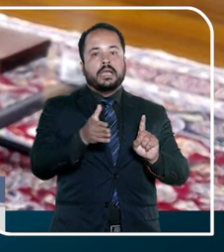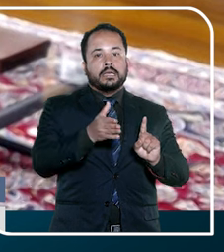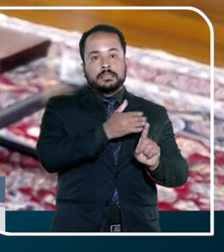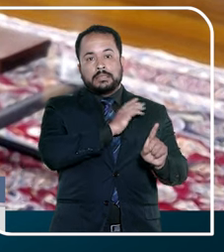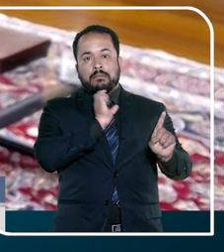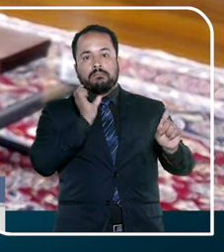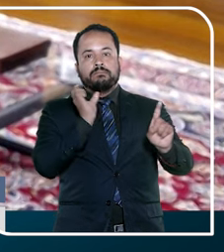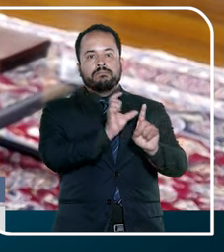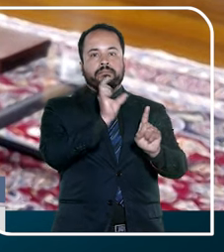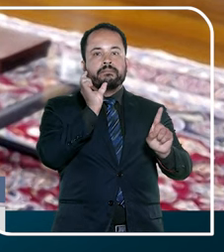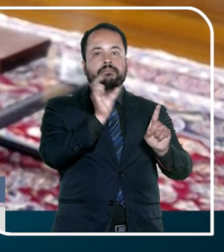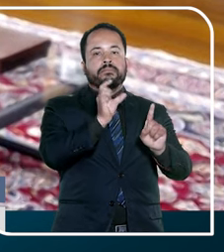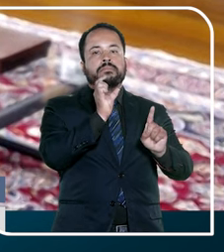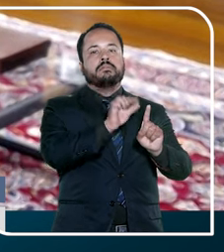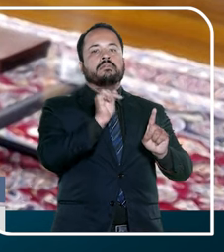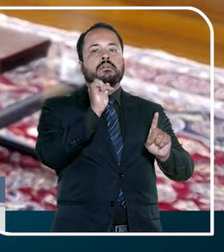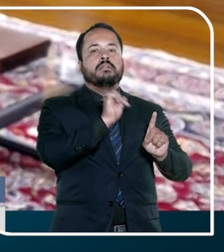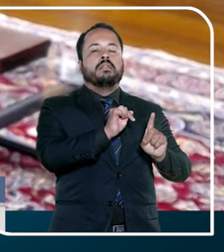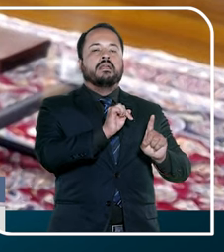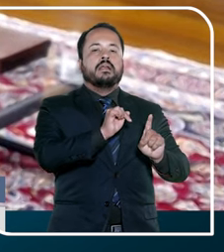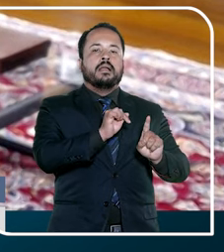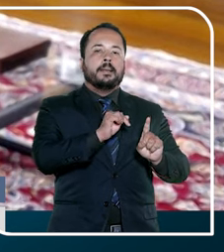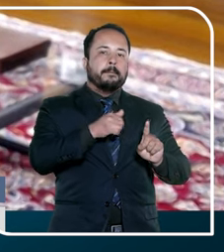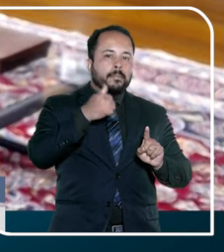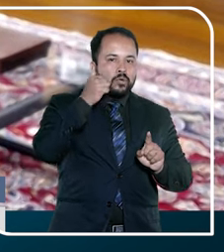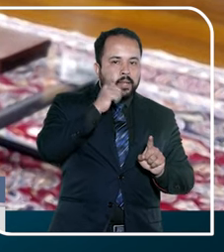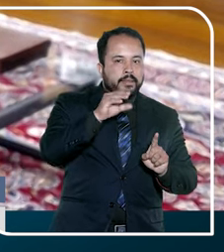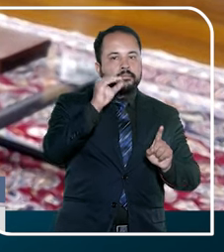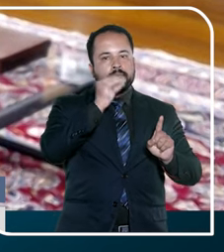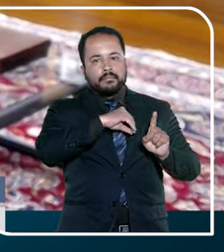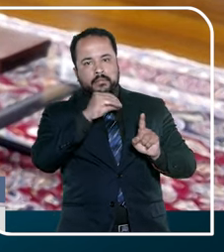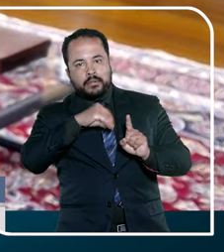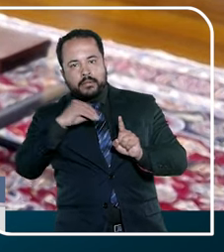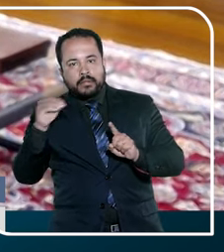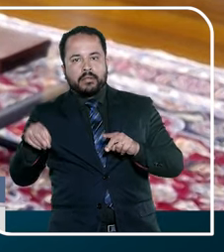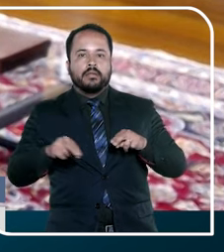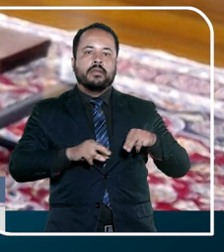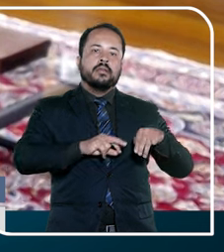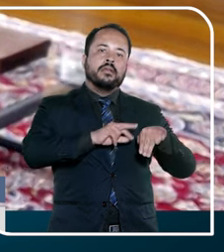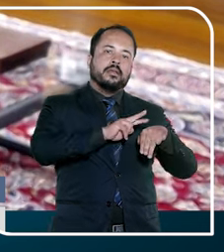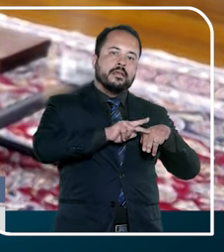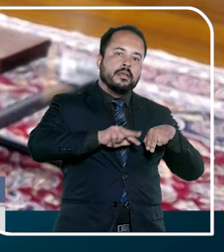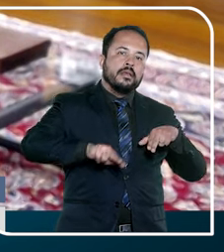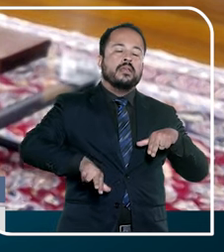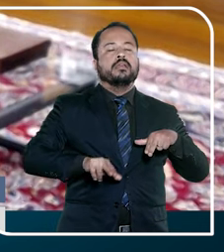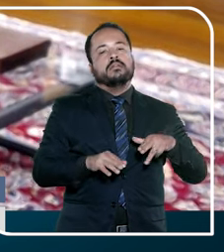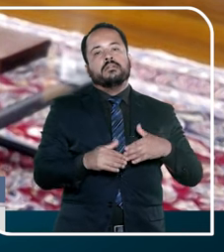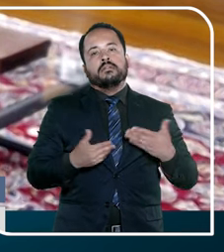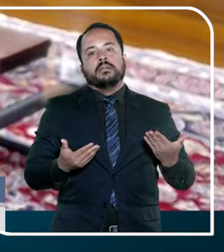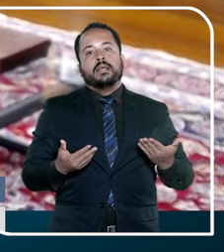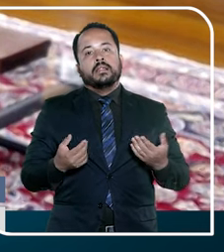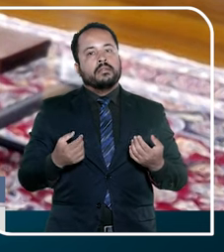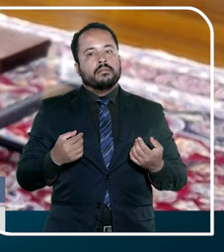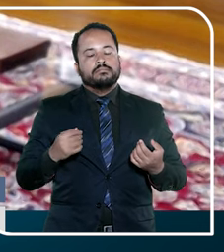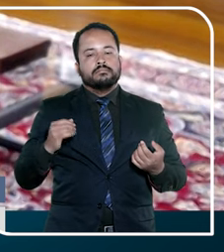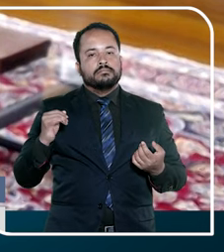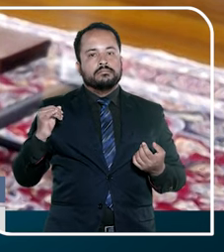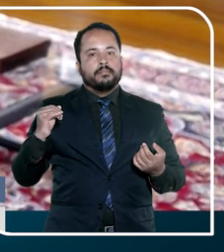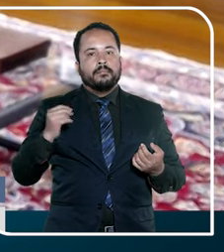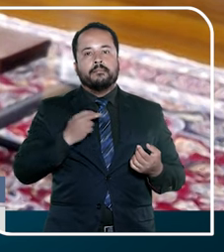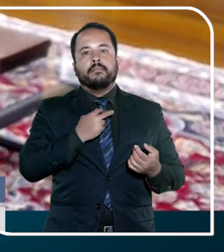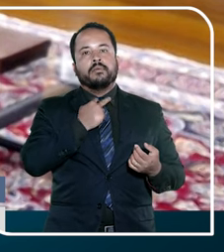mulher uma situação de vulnerabilidade em razão do gênero essa conduta não não pode ser tolerada porque ela